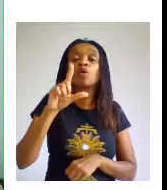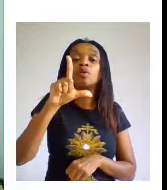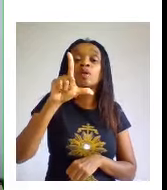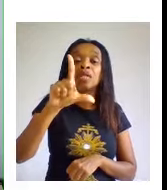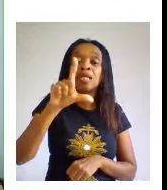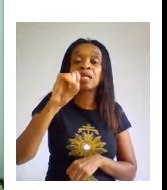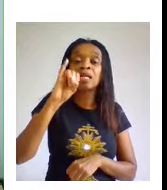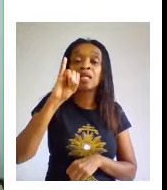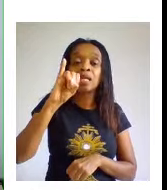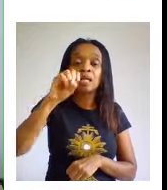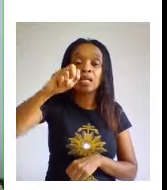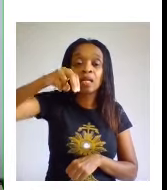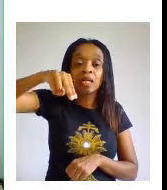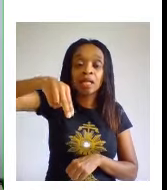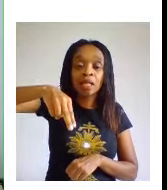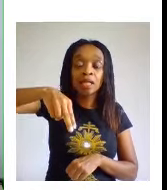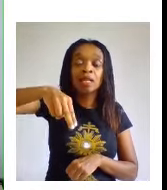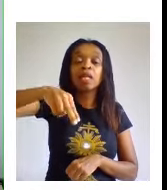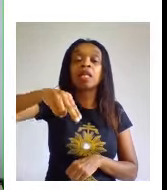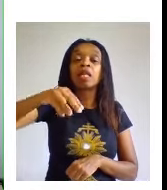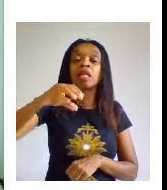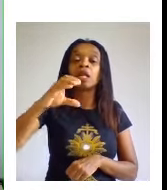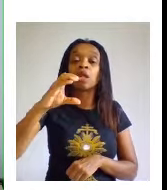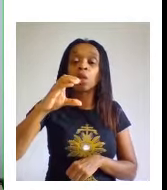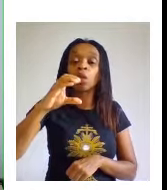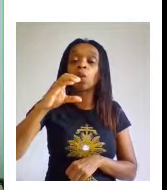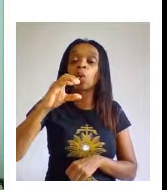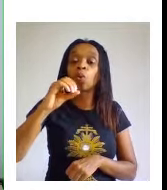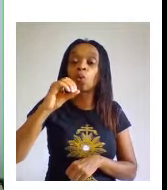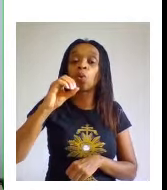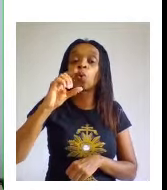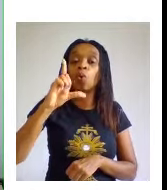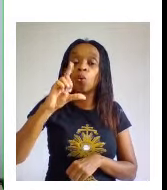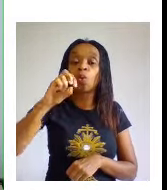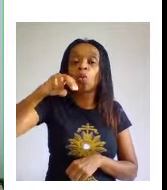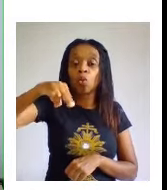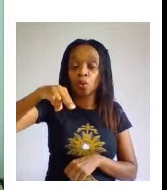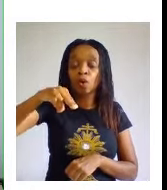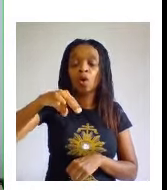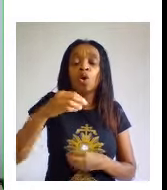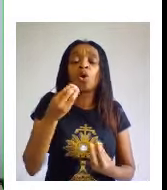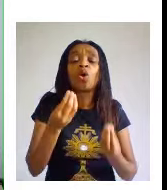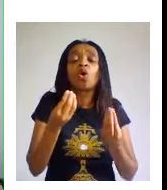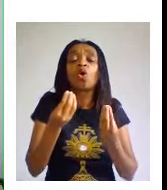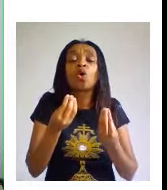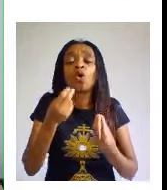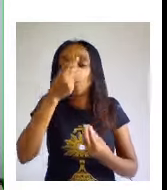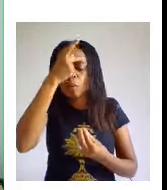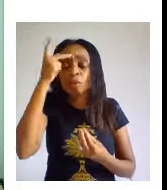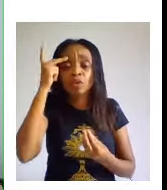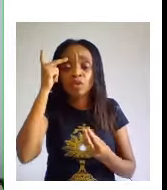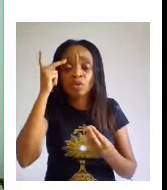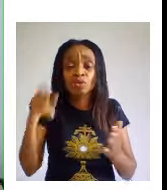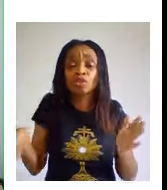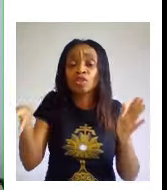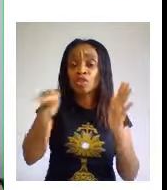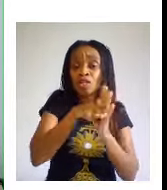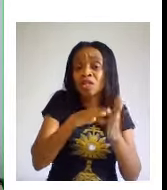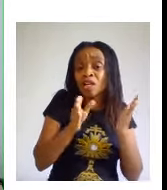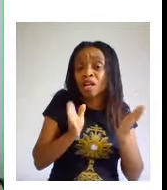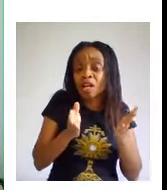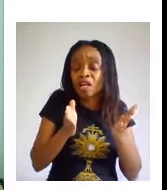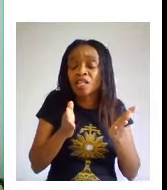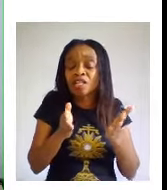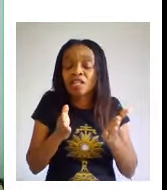de novamente, porque para a gente relembrar, né, como é o histórico de uma pessoa, né, que chega aqui para ter